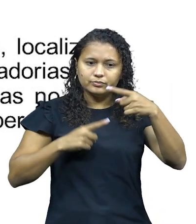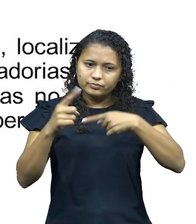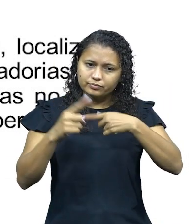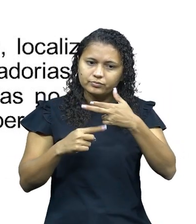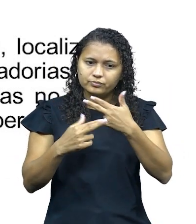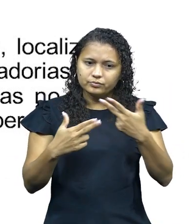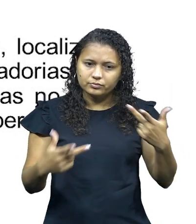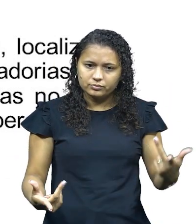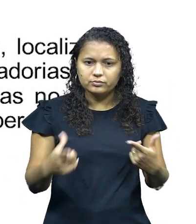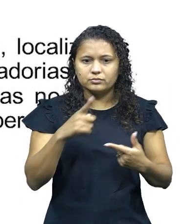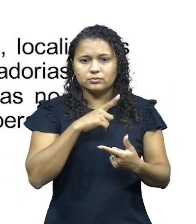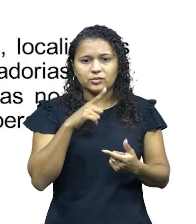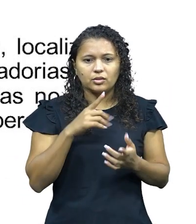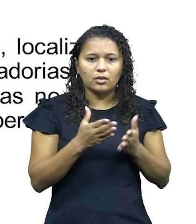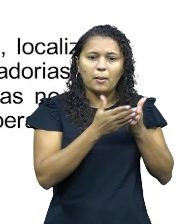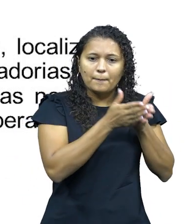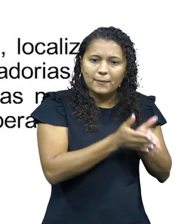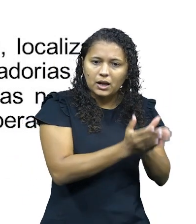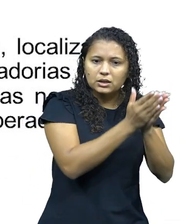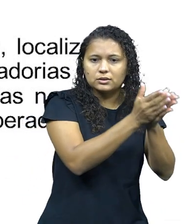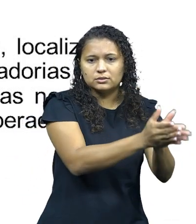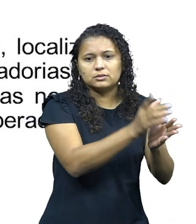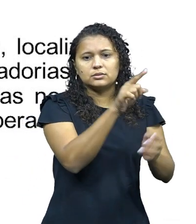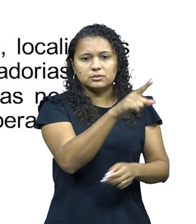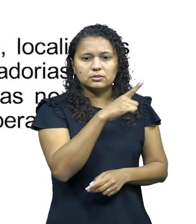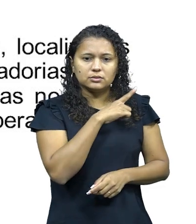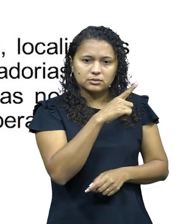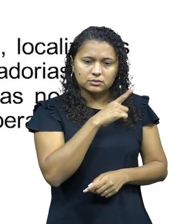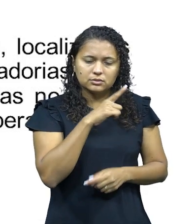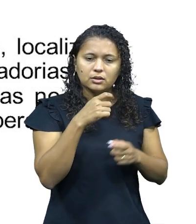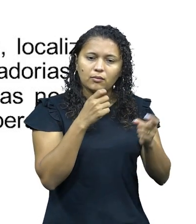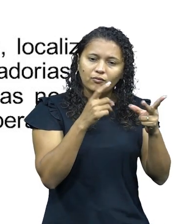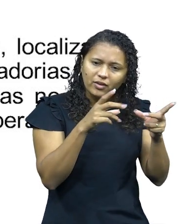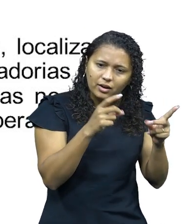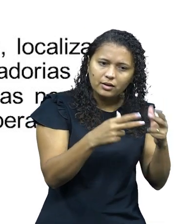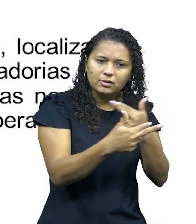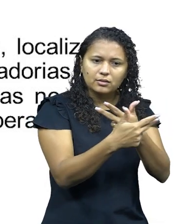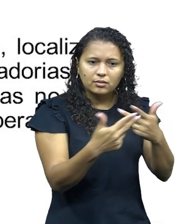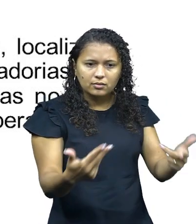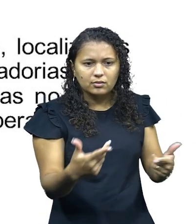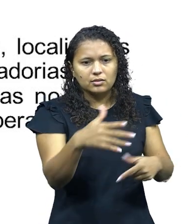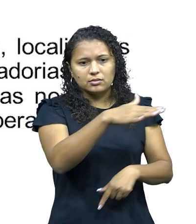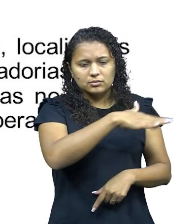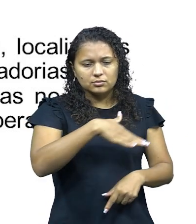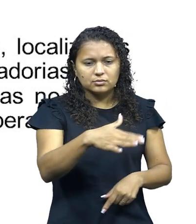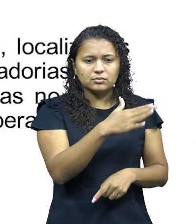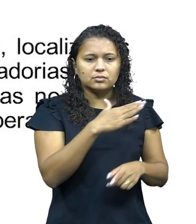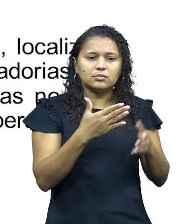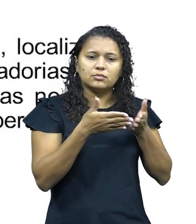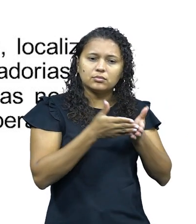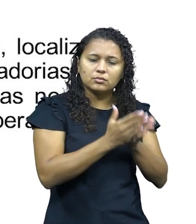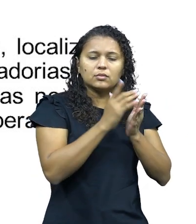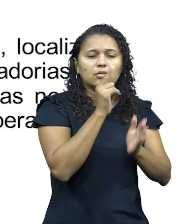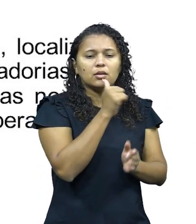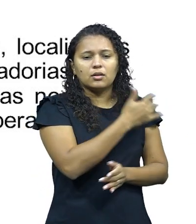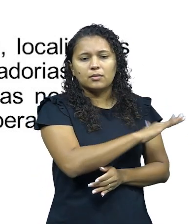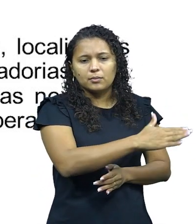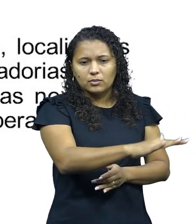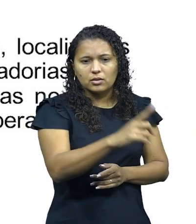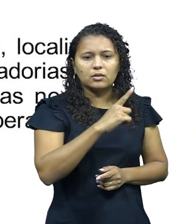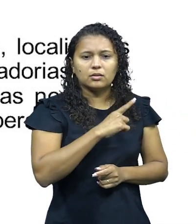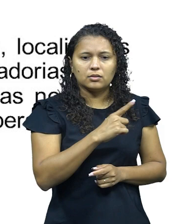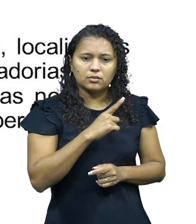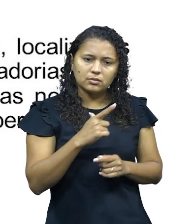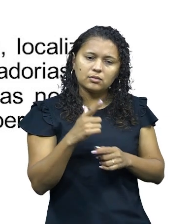movimentação de mercadorias destinadas ou provenientes de embarcações mercantes empregadas no transporte aquaviário,